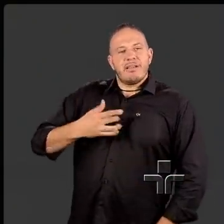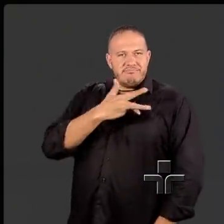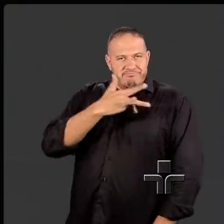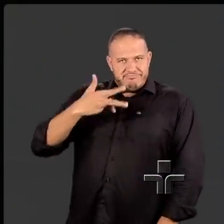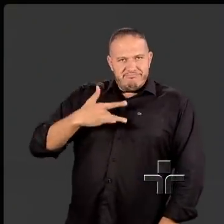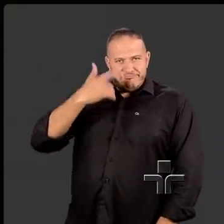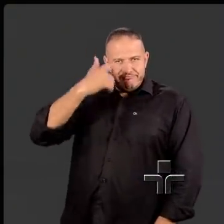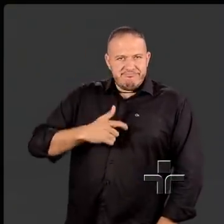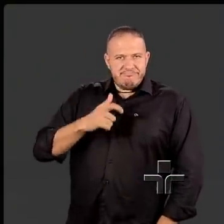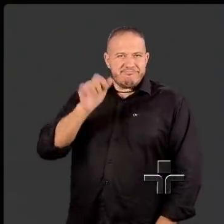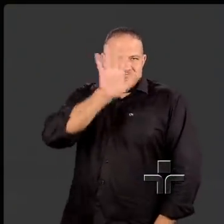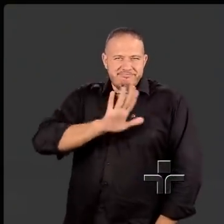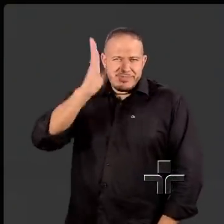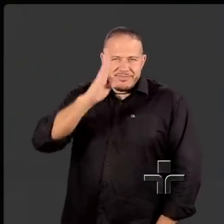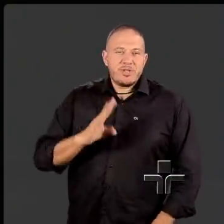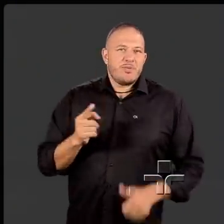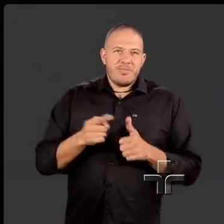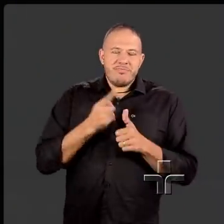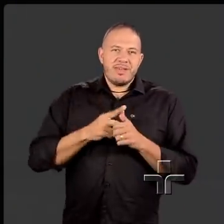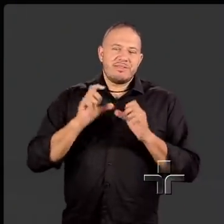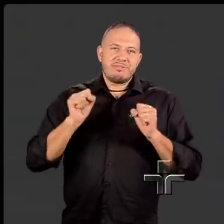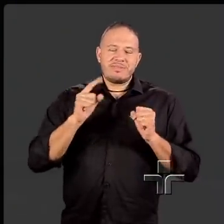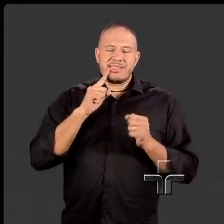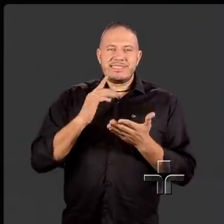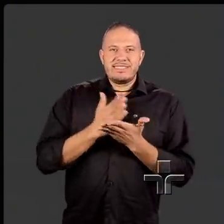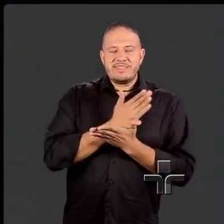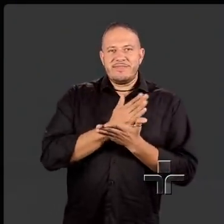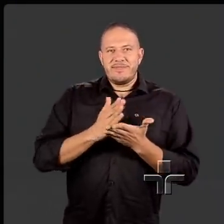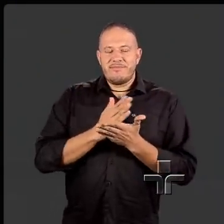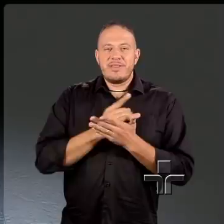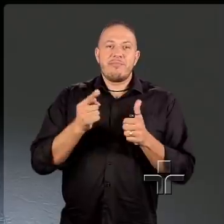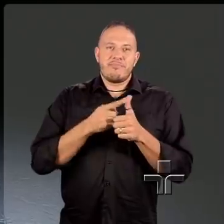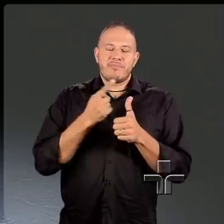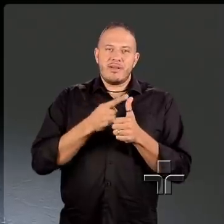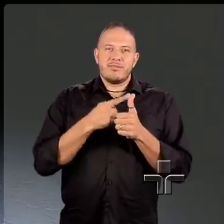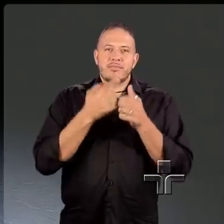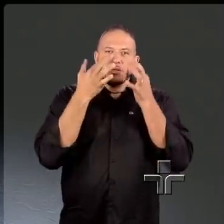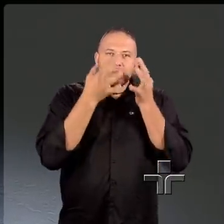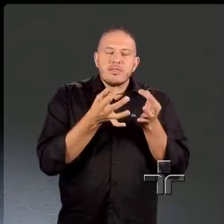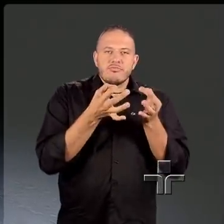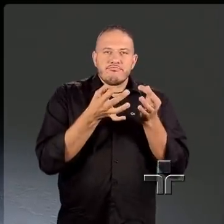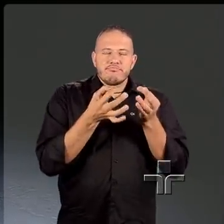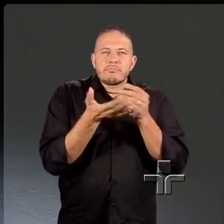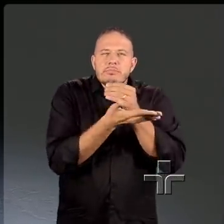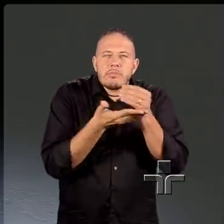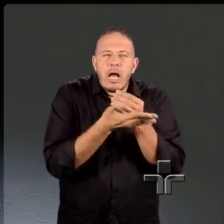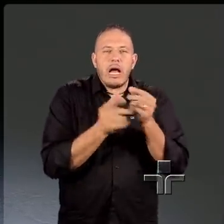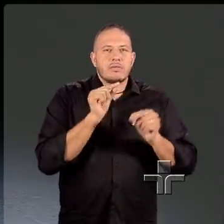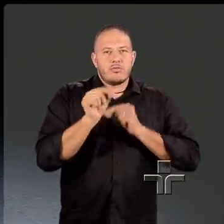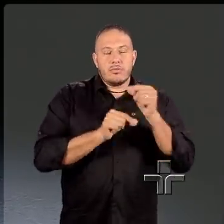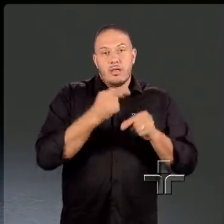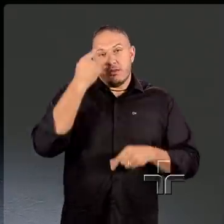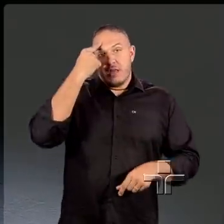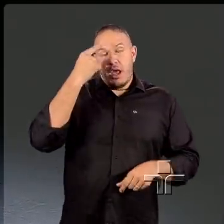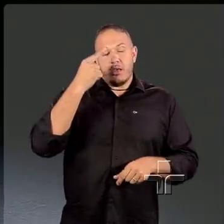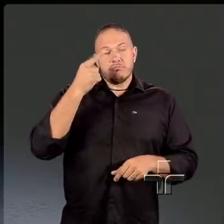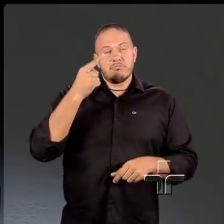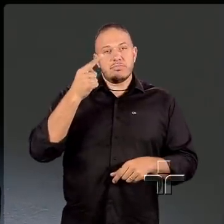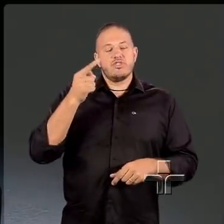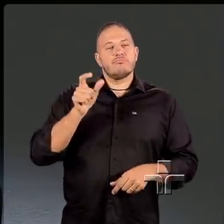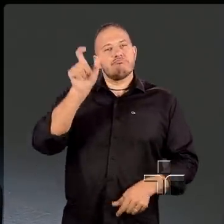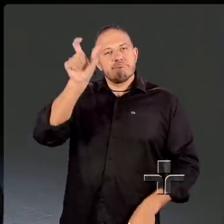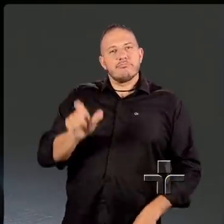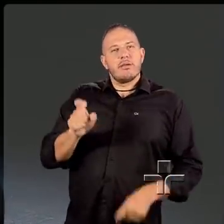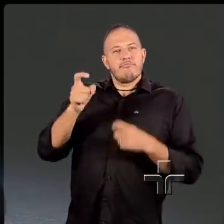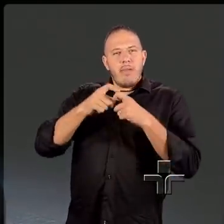deles diz, se eu pudesse dividir, em atenção primária. A ideia de levar médicos para